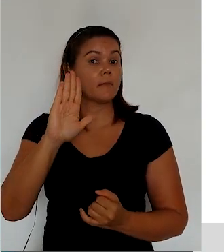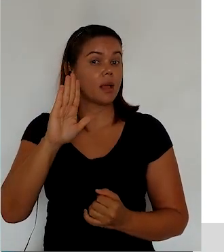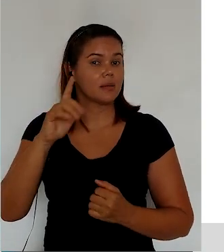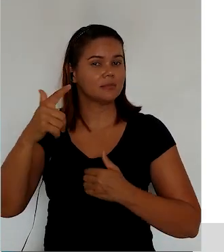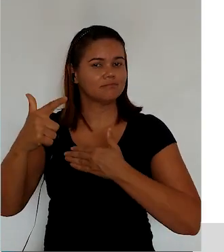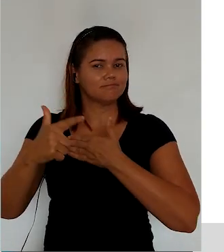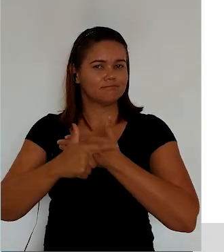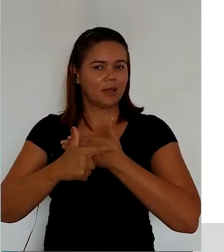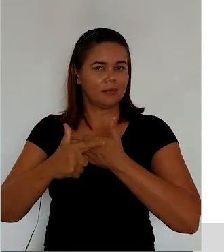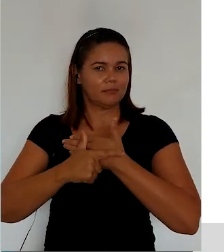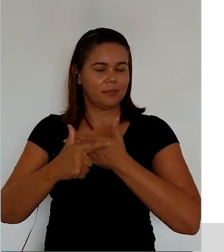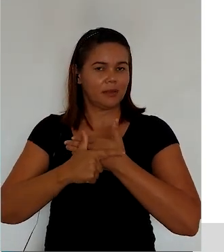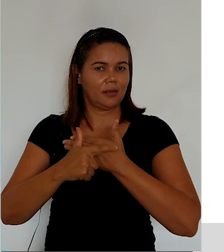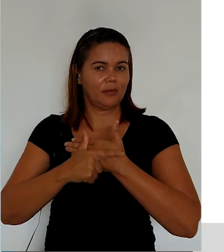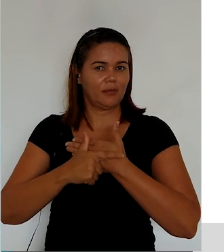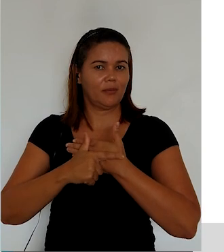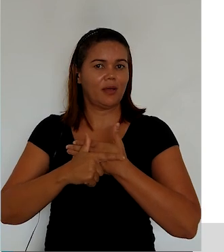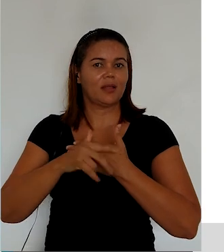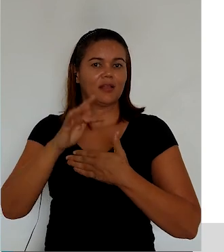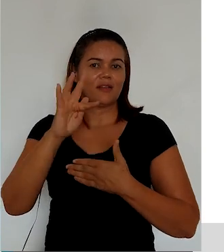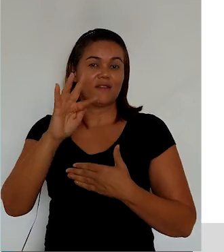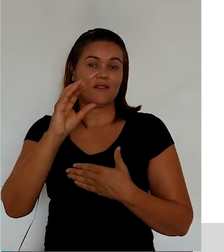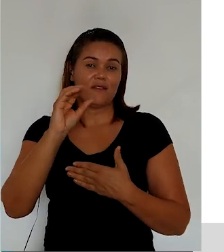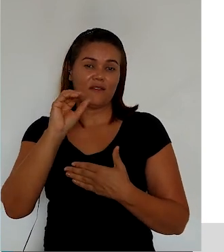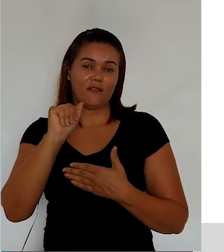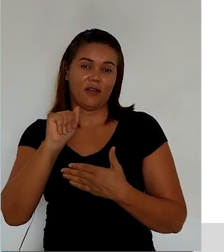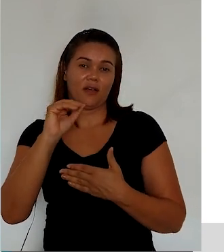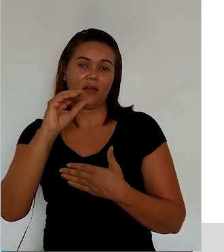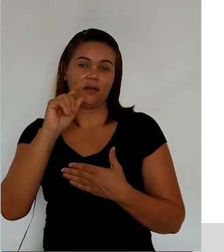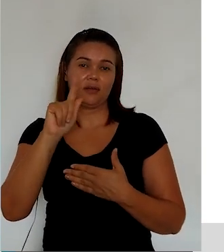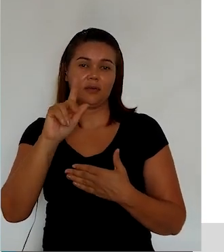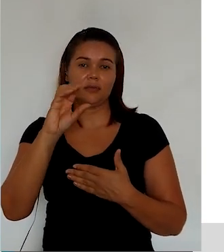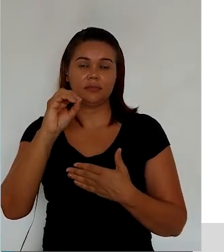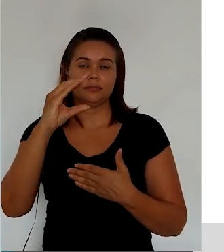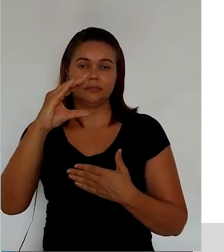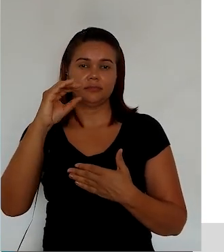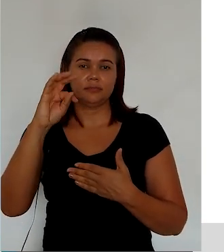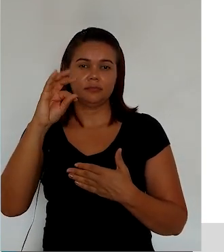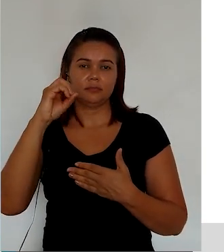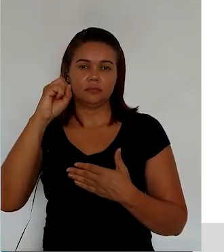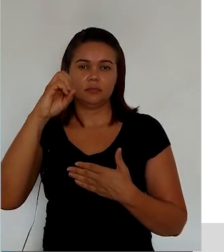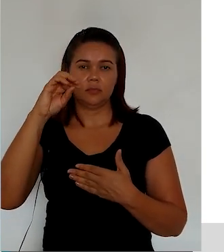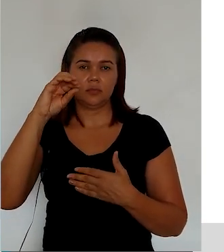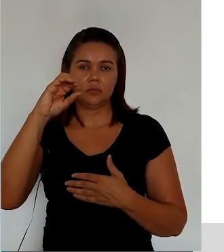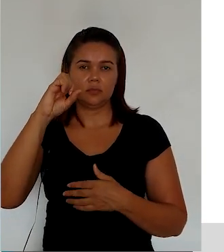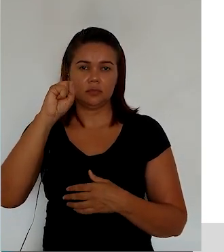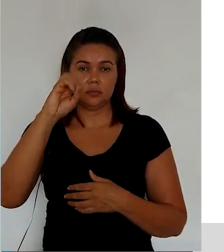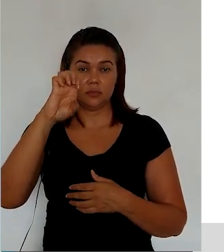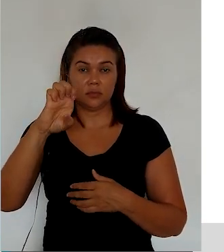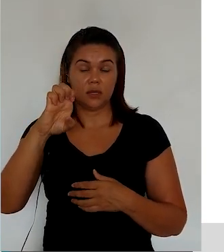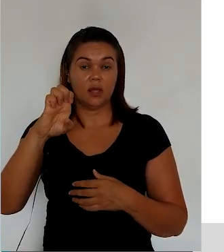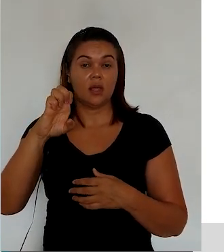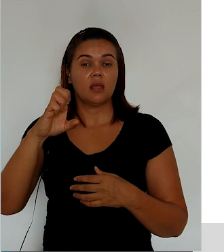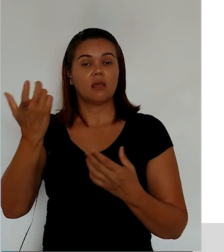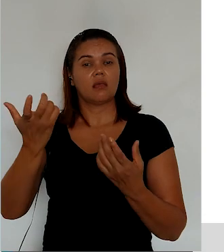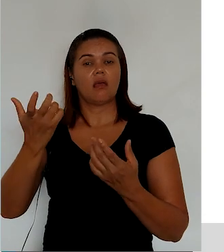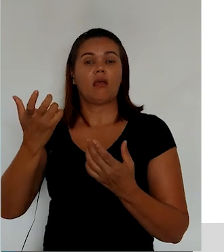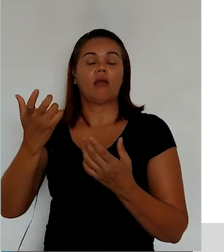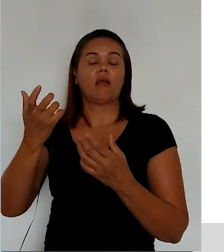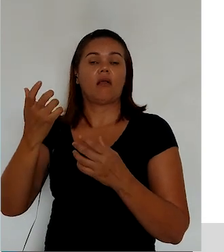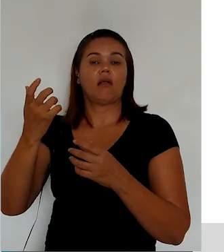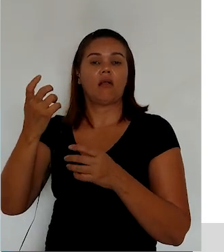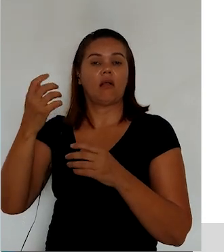sua função é de fagocitose e são consideradas as células